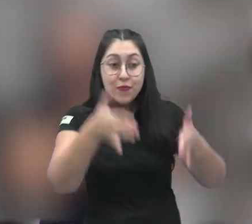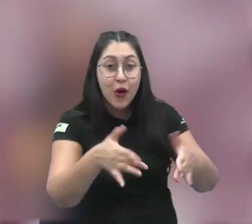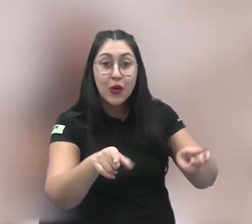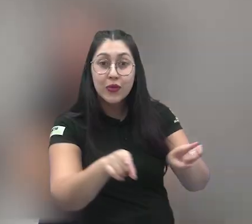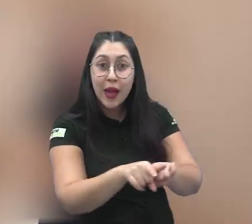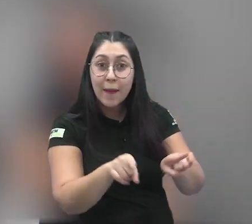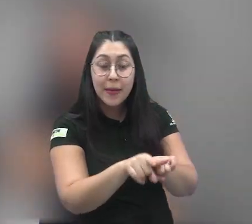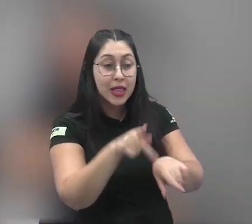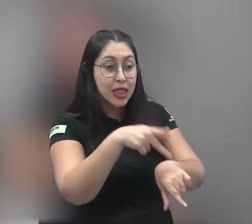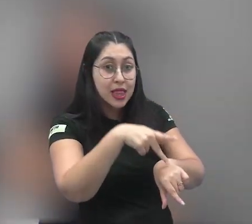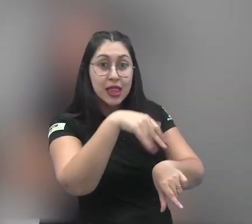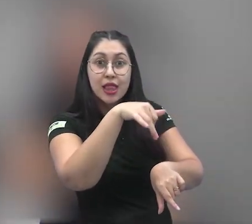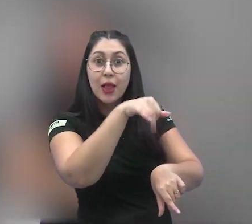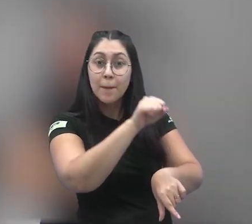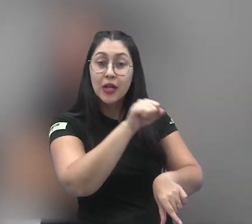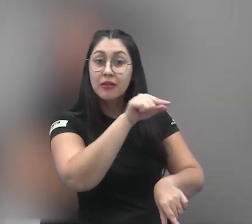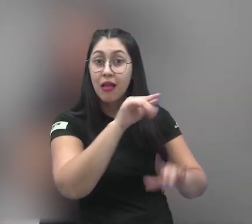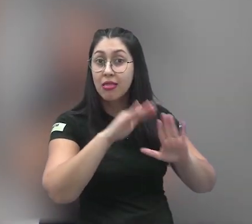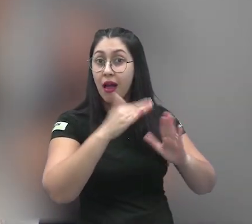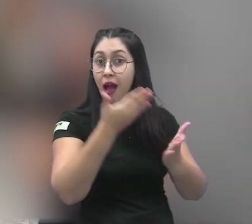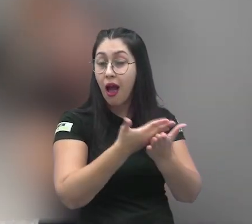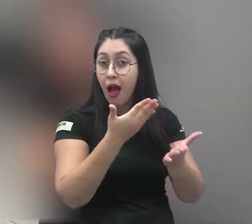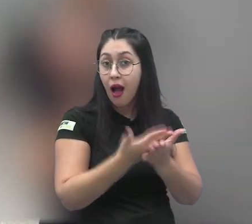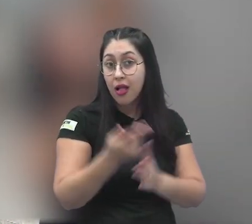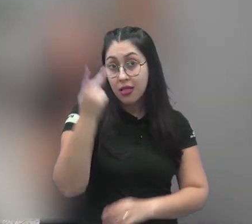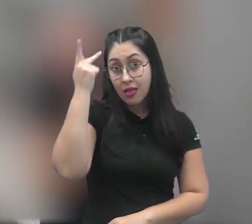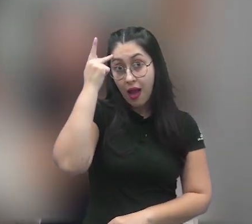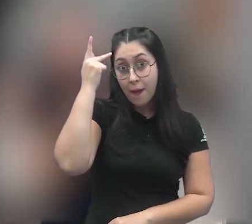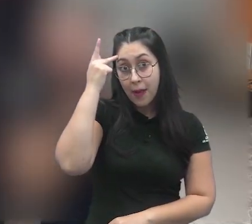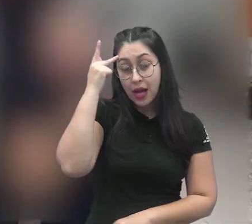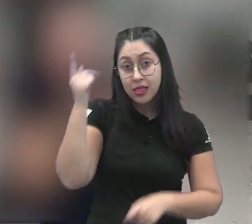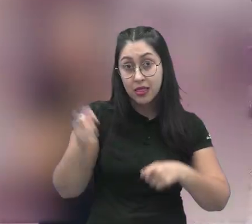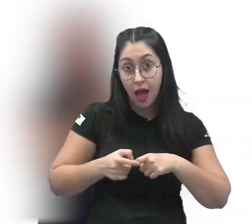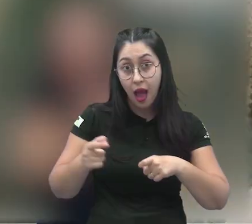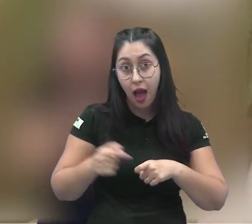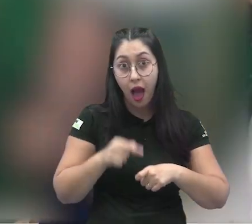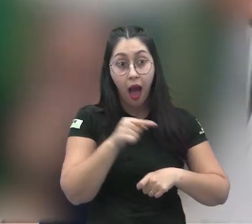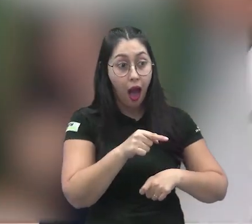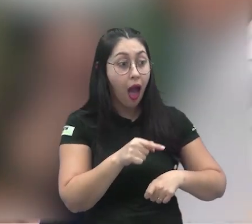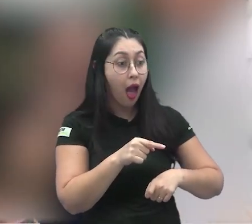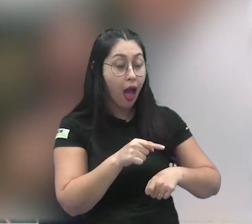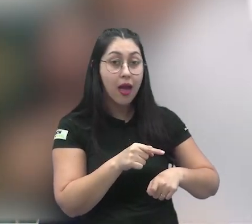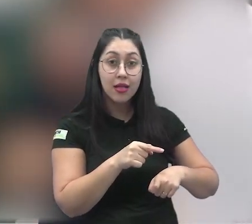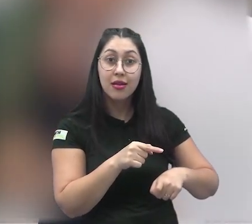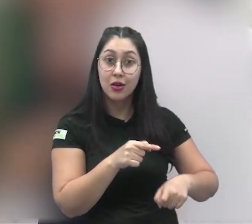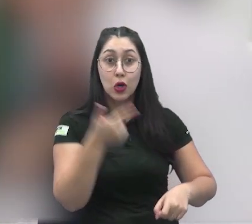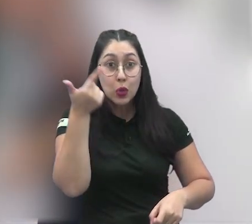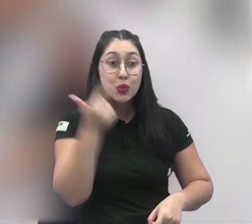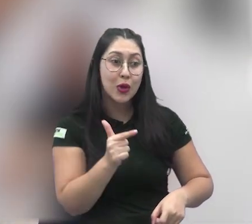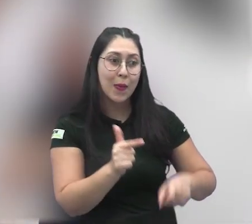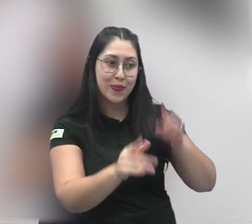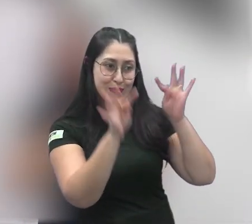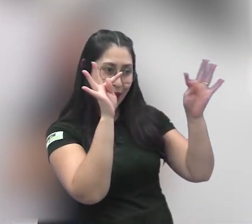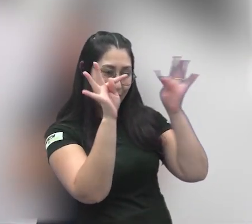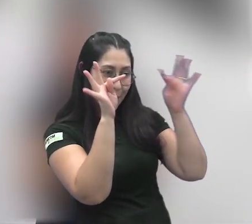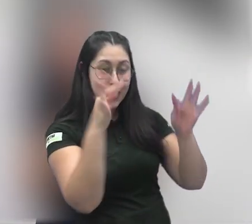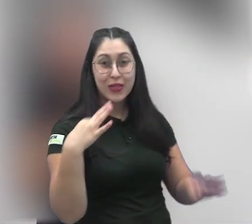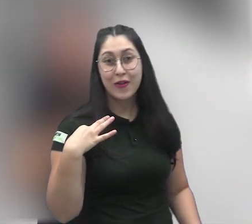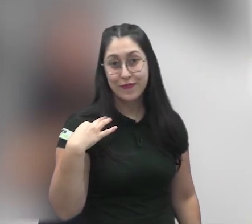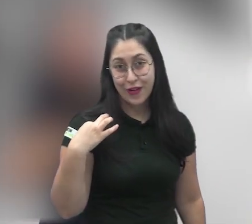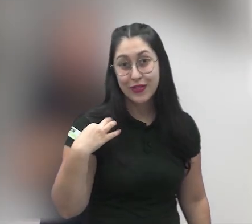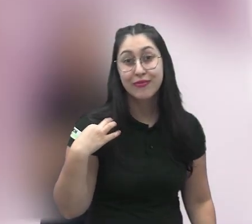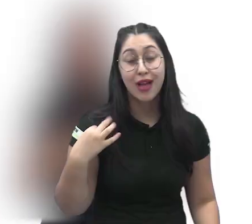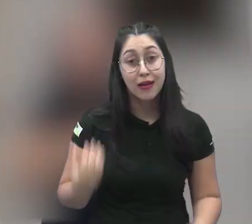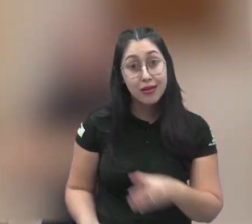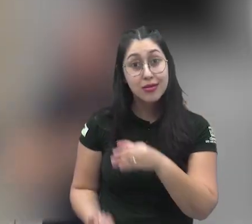em dependência química pela Escola Paulista de Medicina, tornou-se terapeuta voluntário em clínicas de São José dos Campos